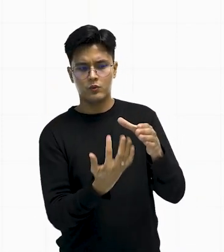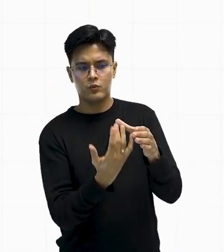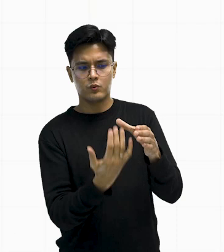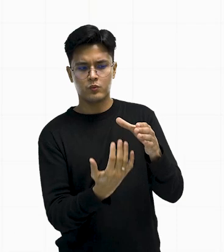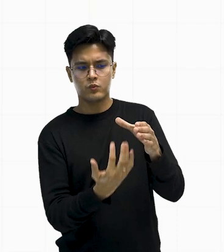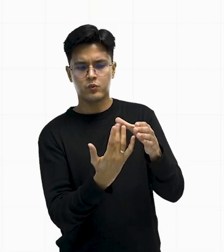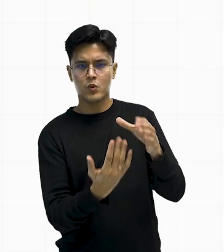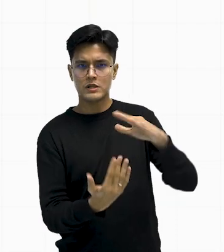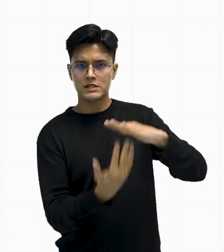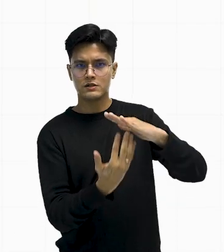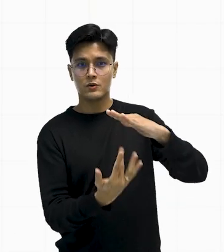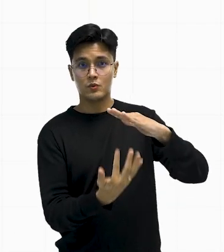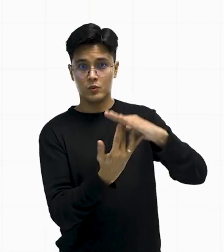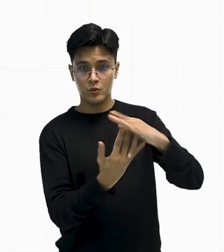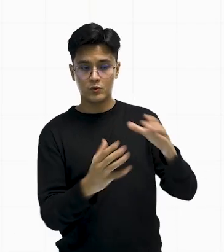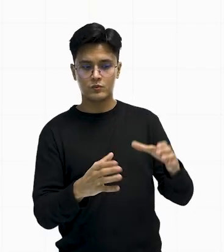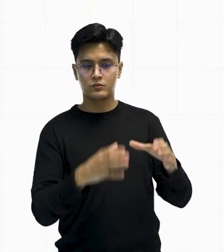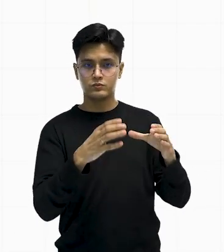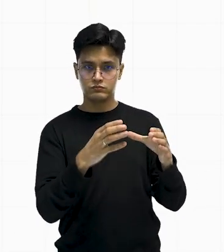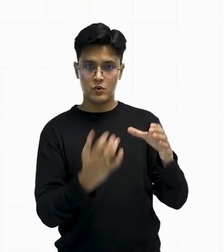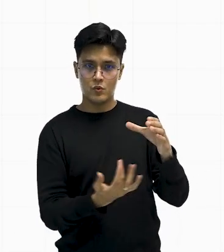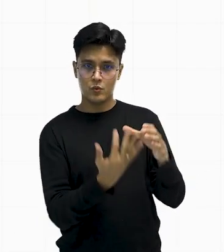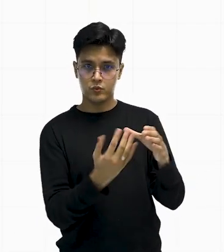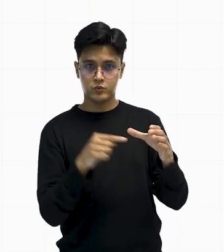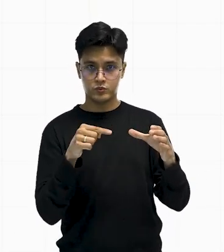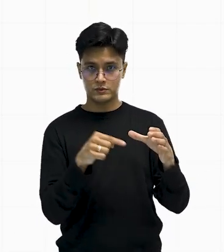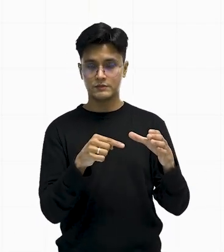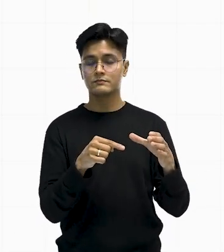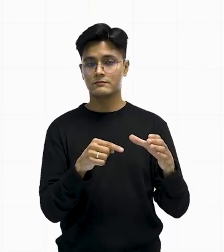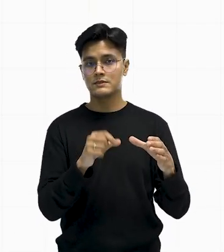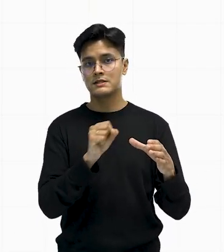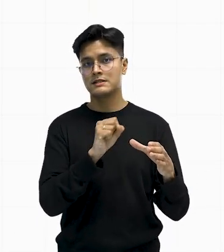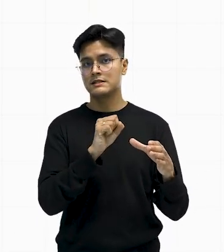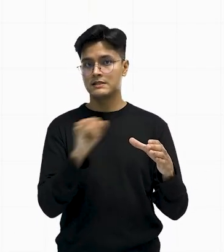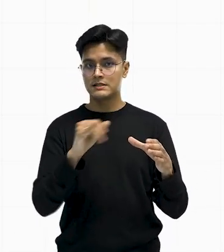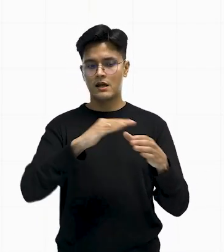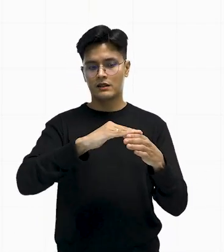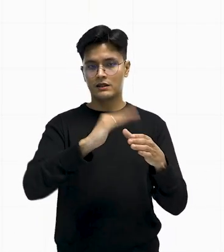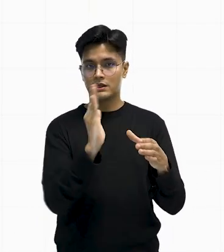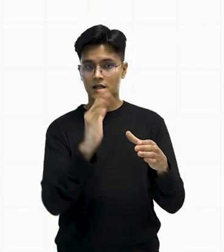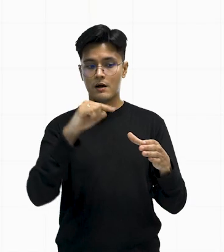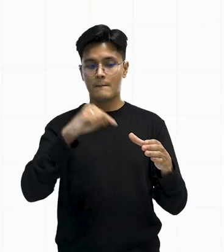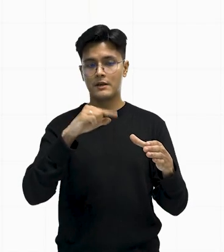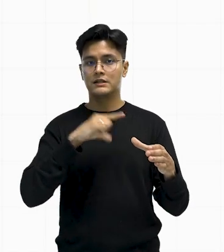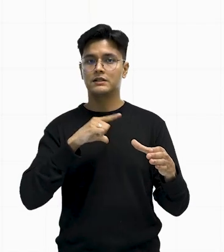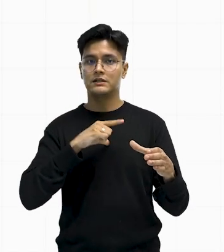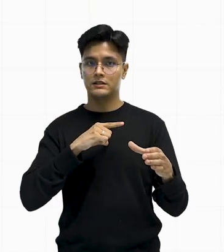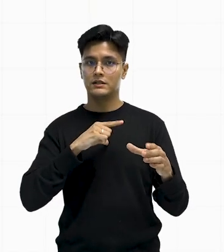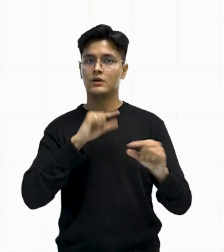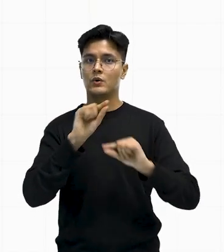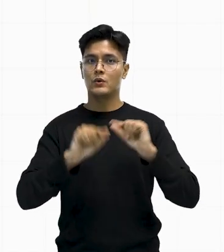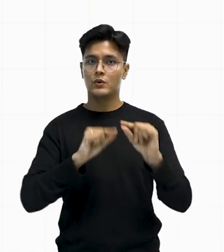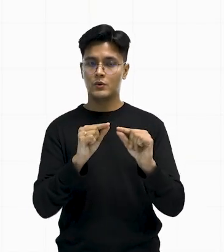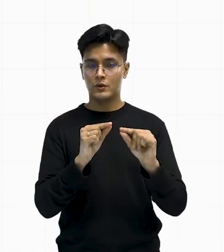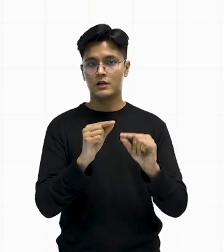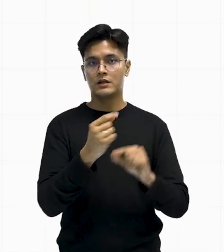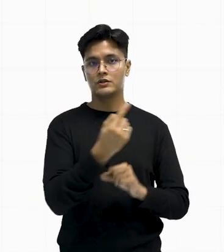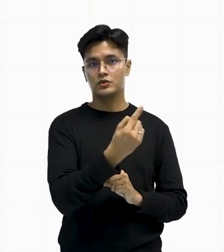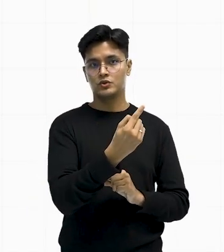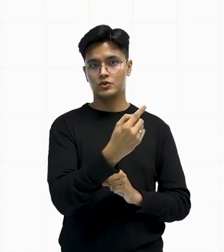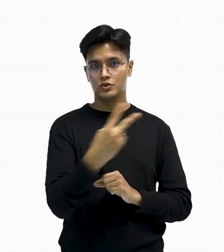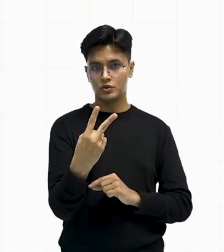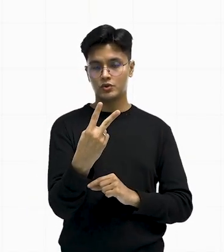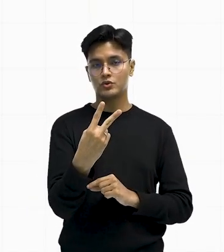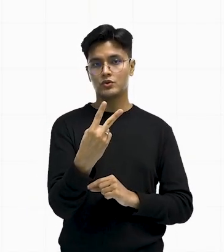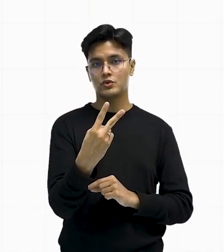do vapor durante o uso da panela. Se uma determinada tampa ela possui 12